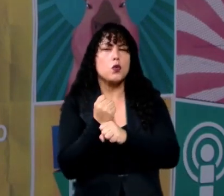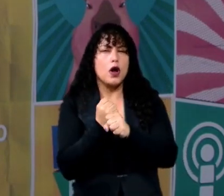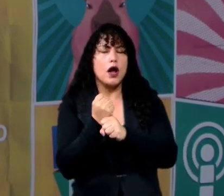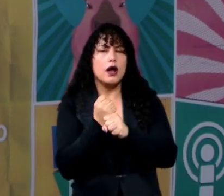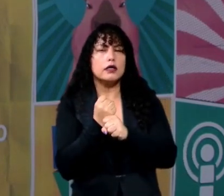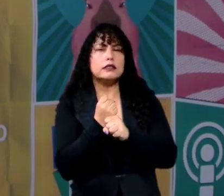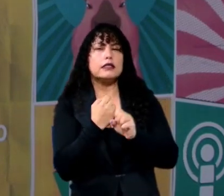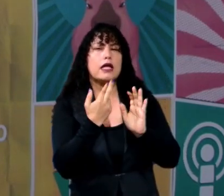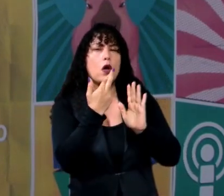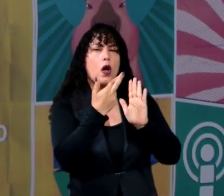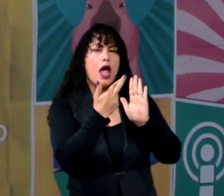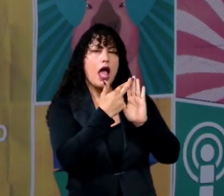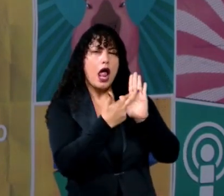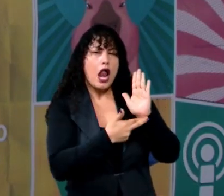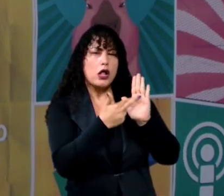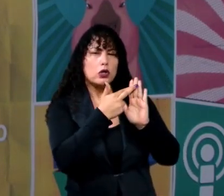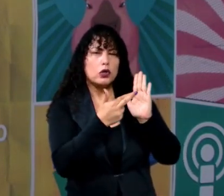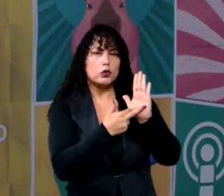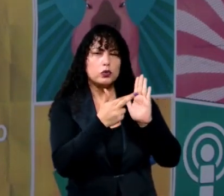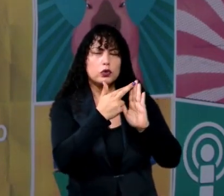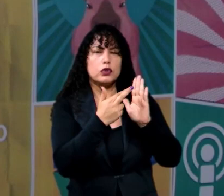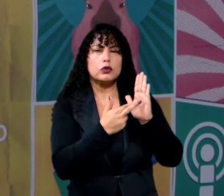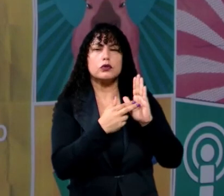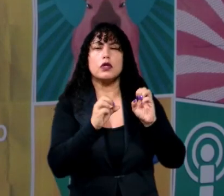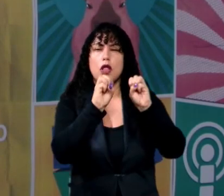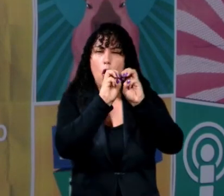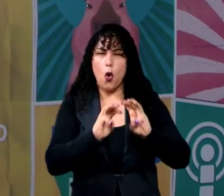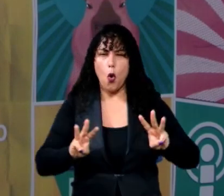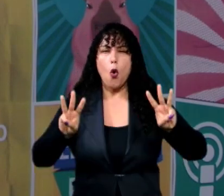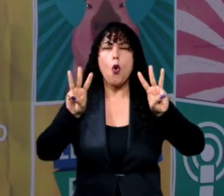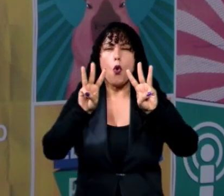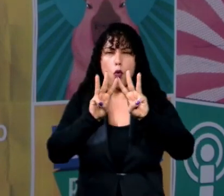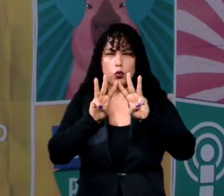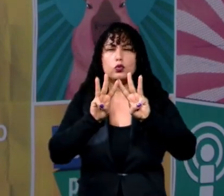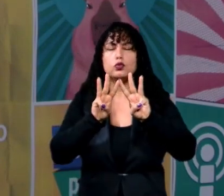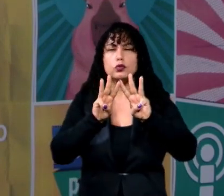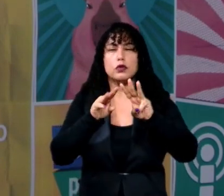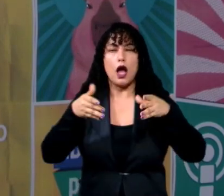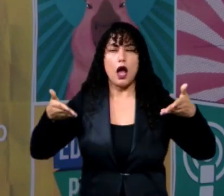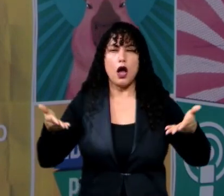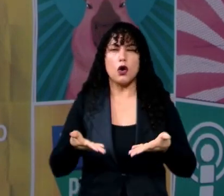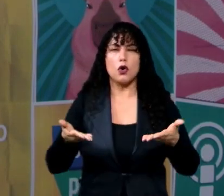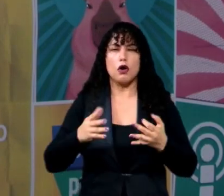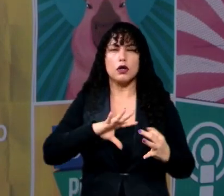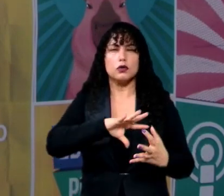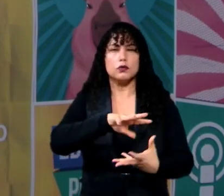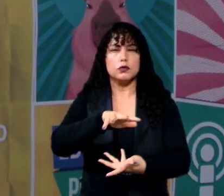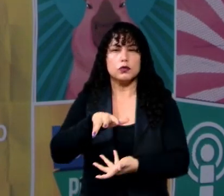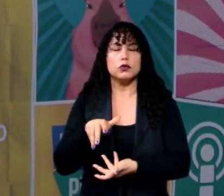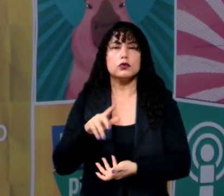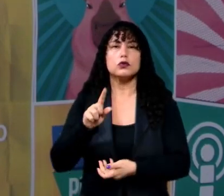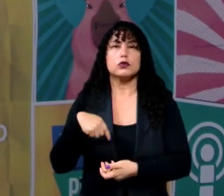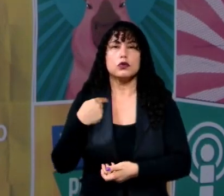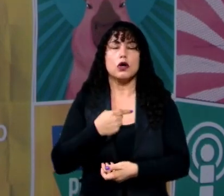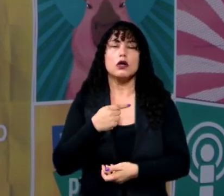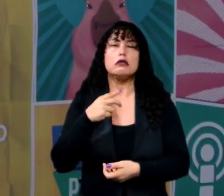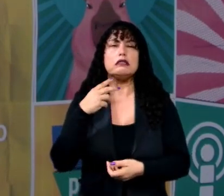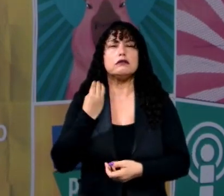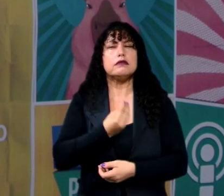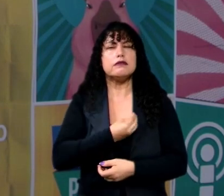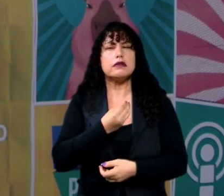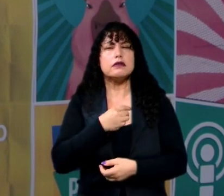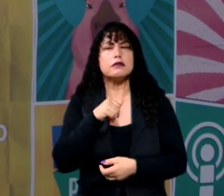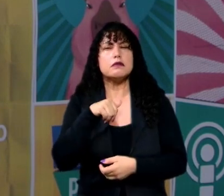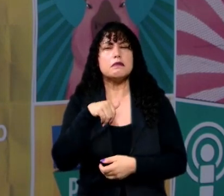um relatório bem recente da Organização das Nações Unidas, neste instante no planeta, nós estamos vivendo mais